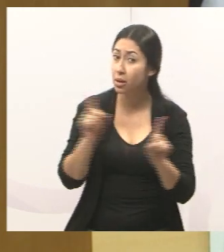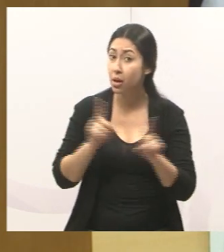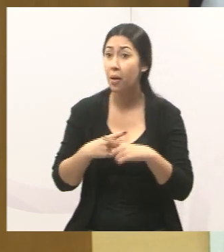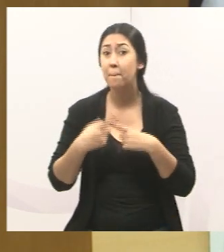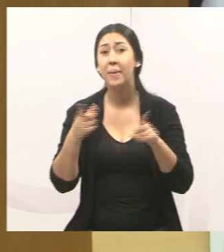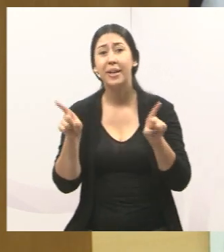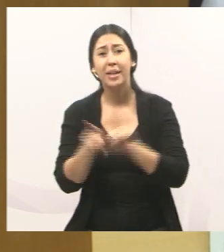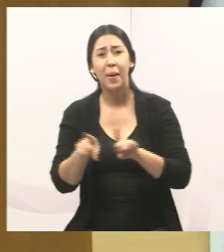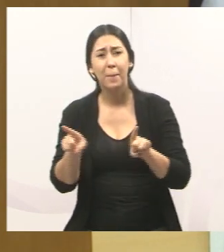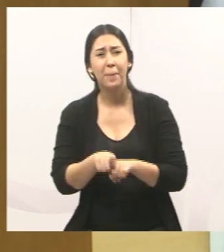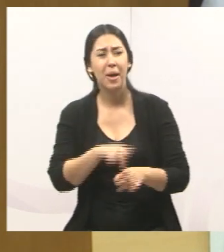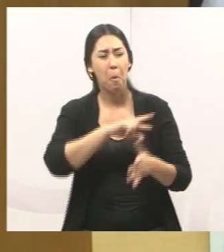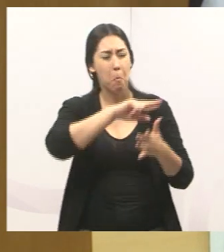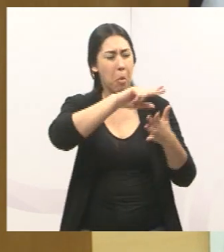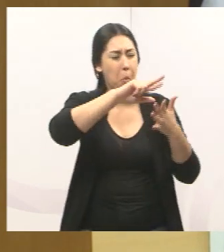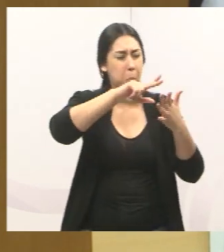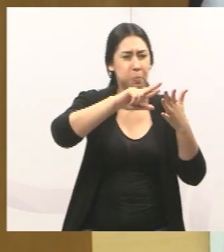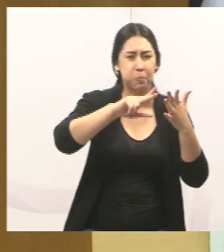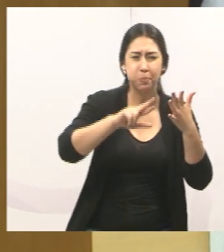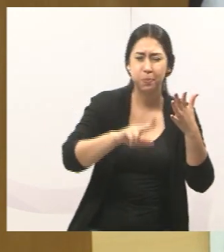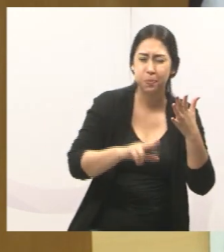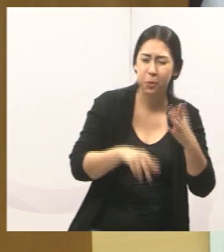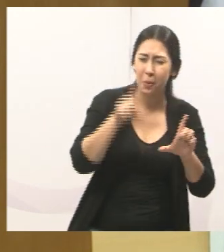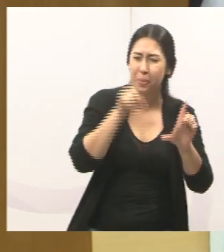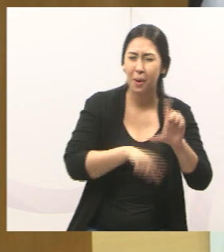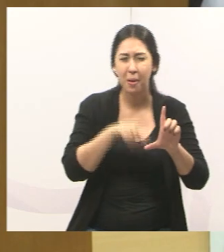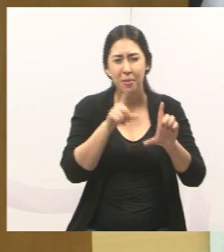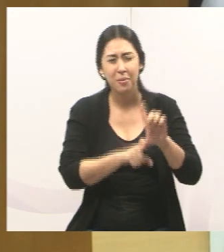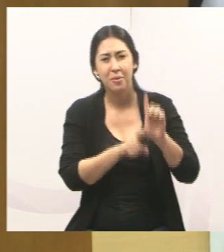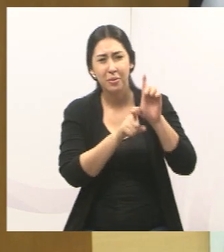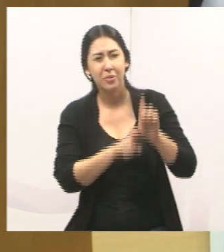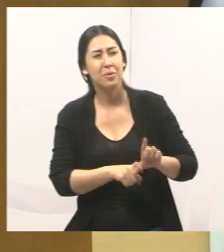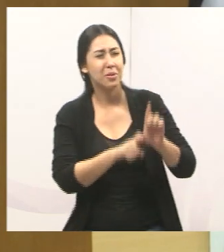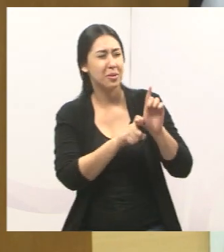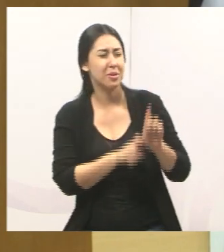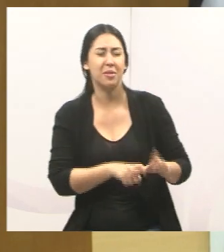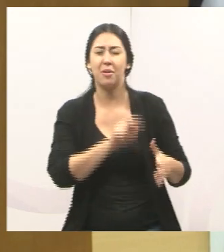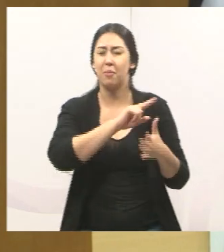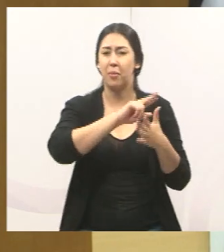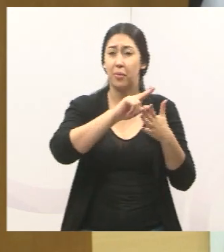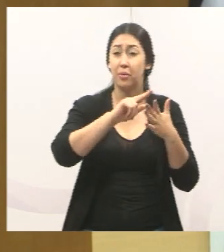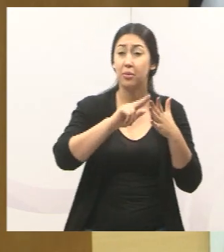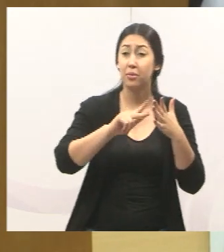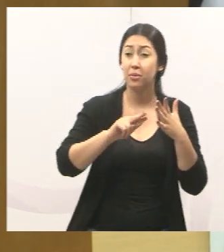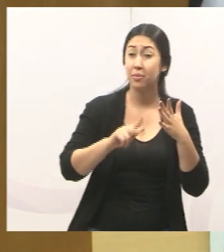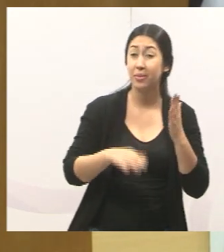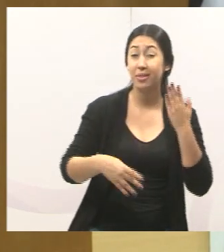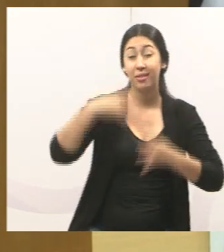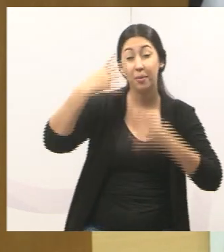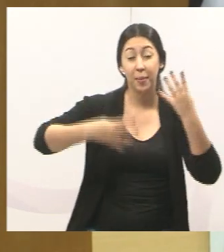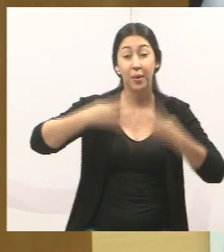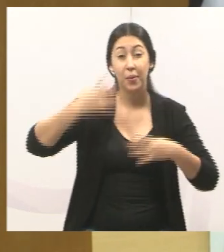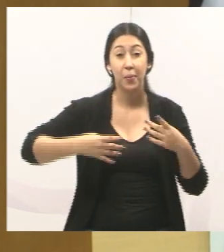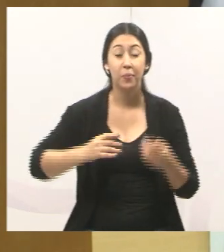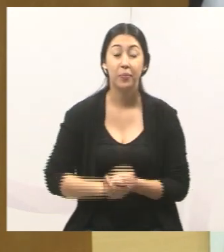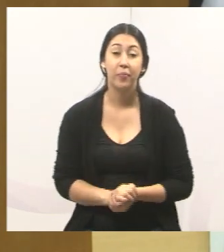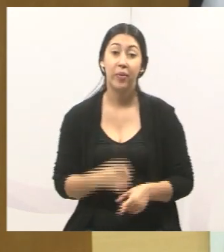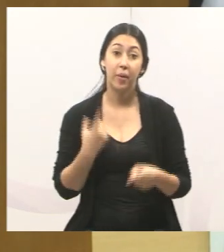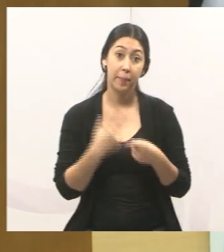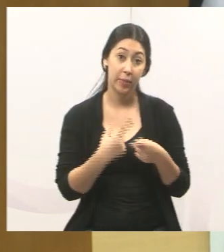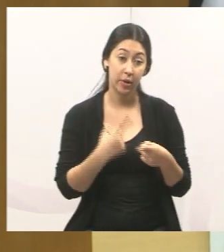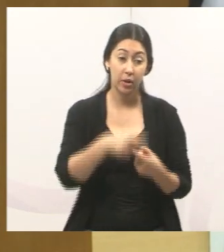ativas, precatórias, tesouraria, almoxerifados, bens patrimoniais também, pois a Prefeitura